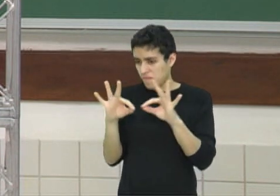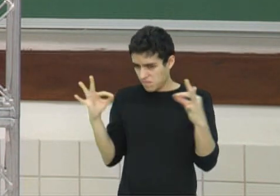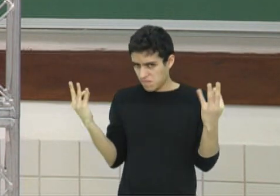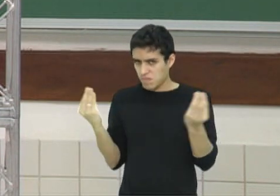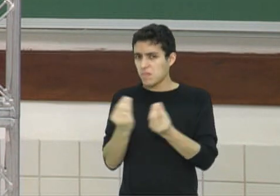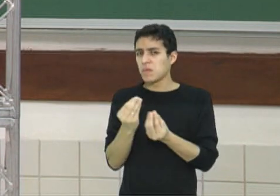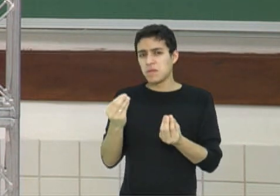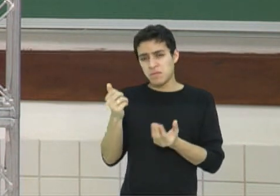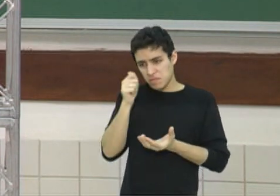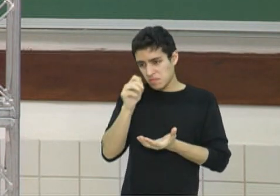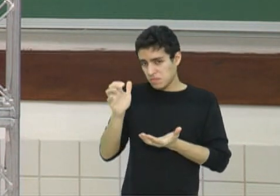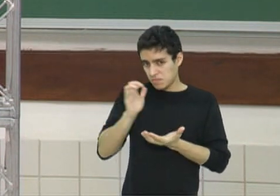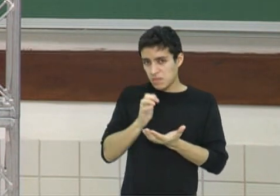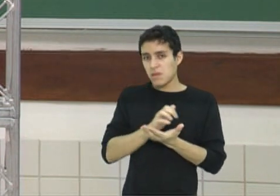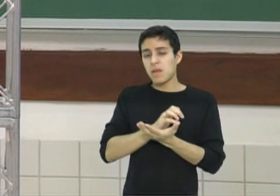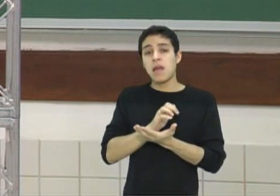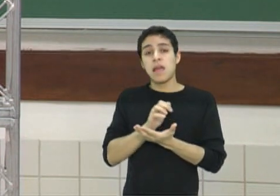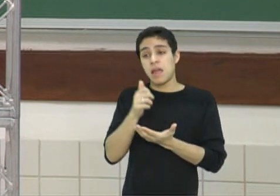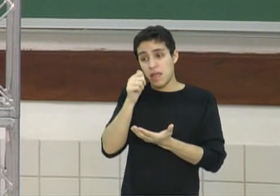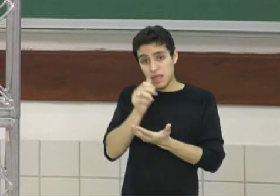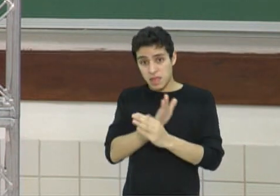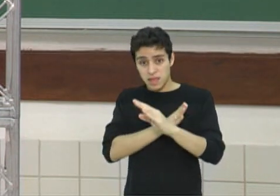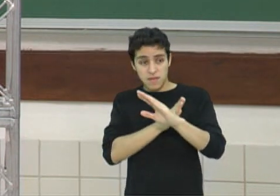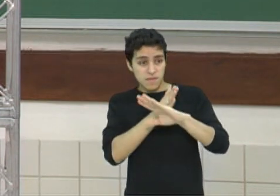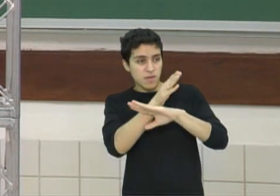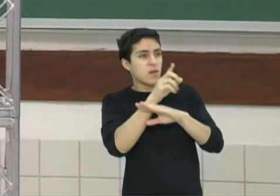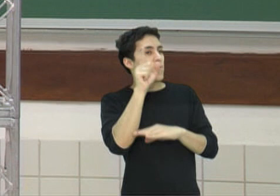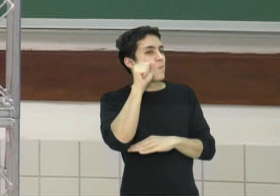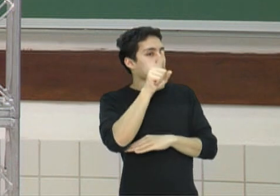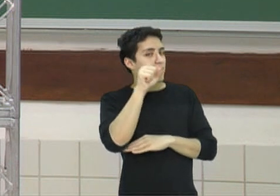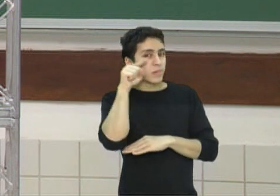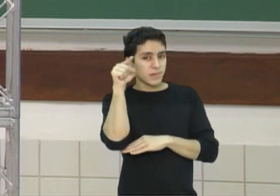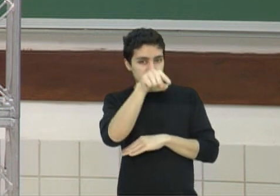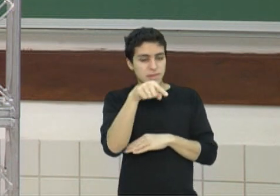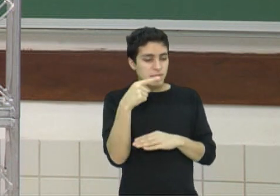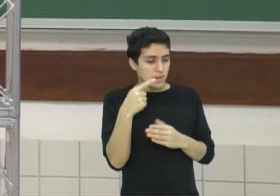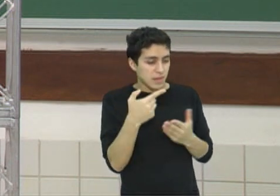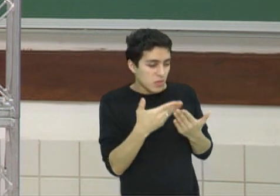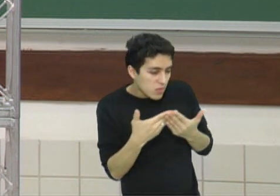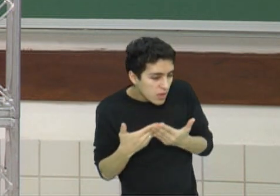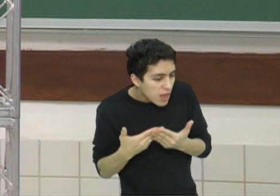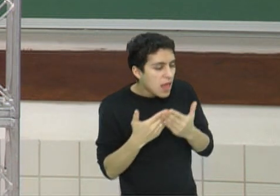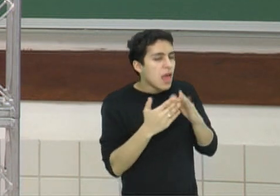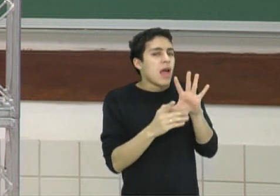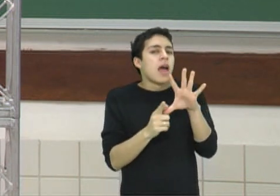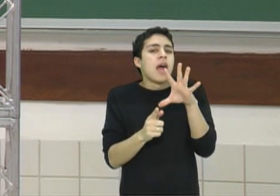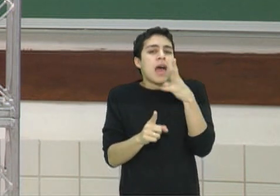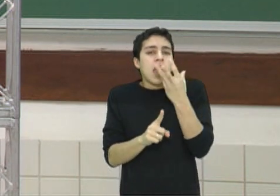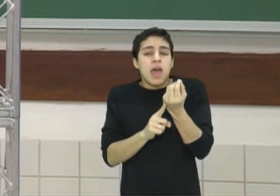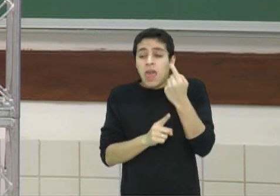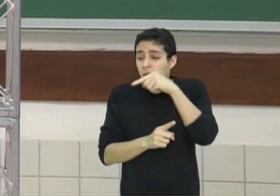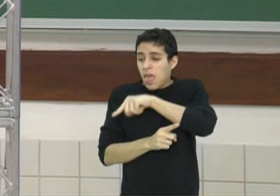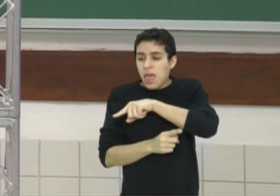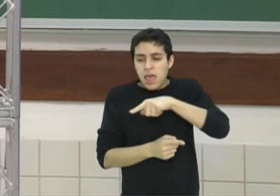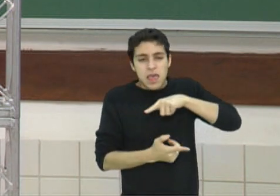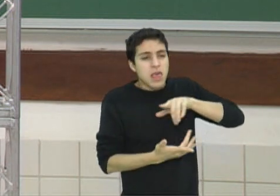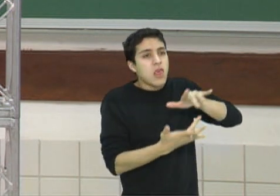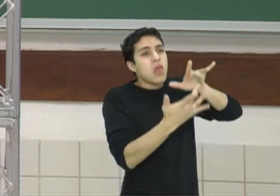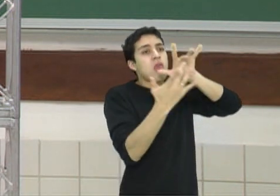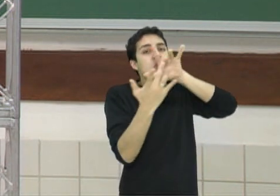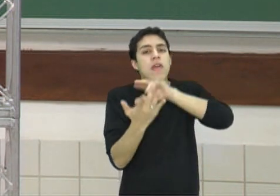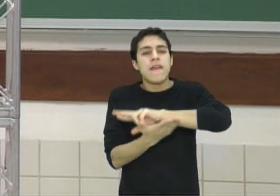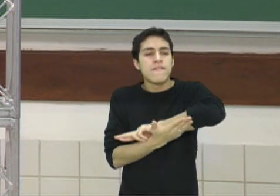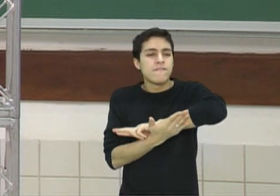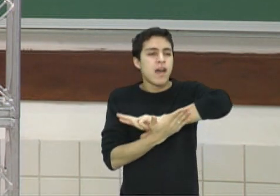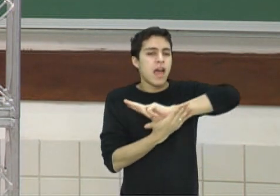abastada, ela foi para a Europa, não, minto, ela foi para os Estados Unidos e foi estudar arte. Lá ela teve contato com várias